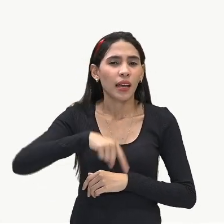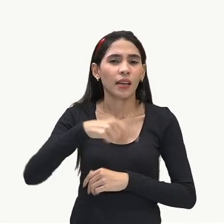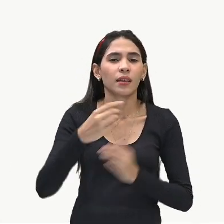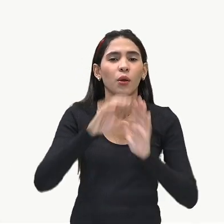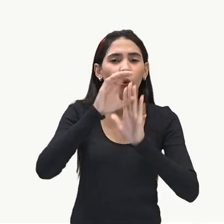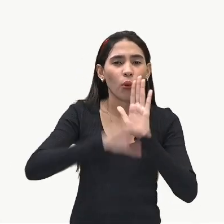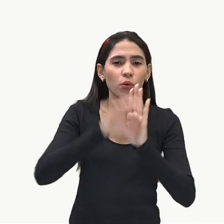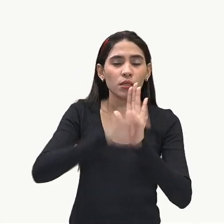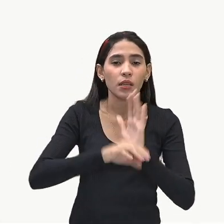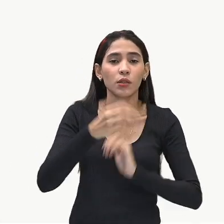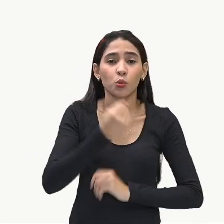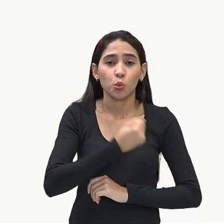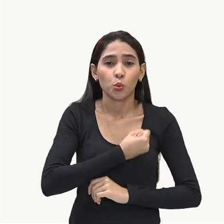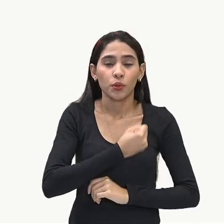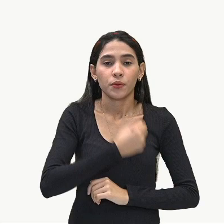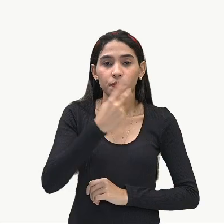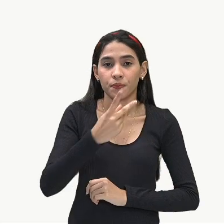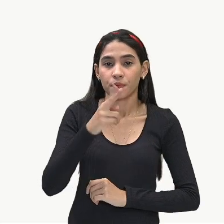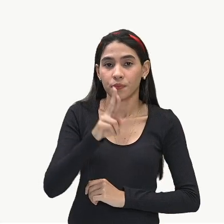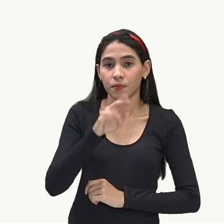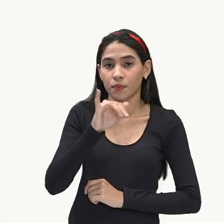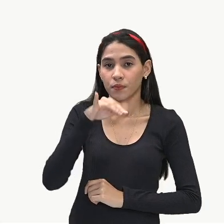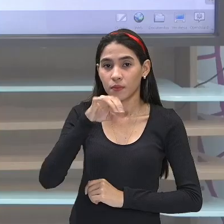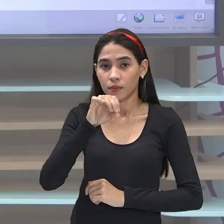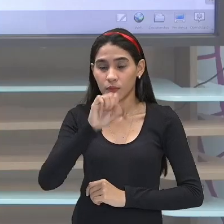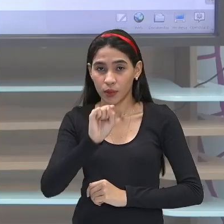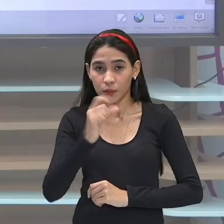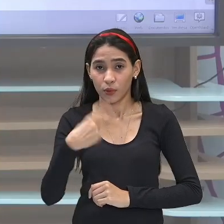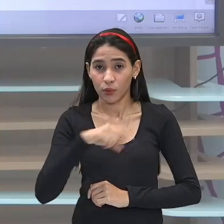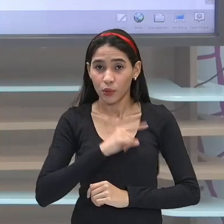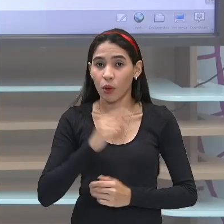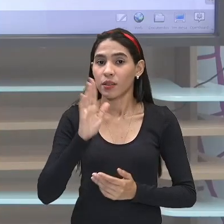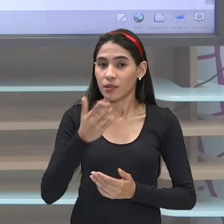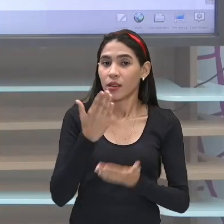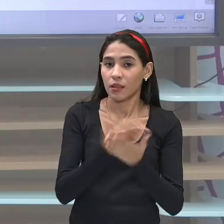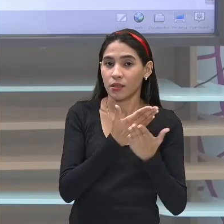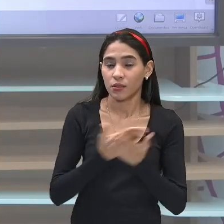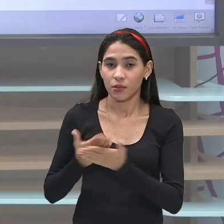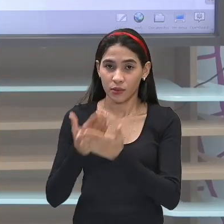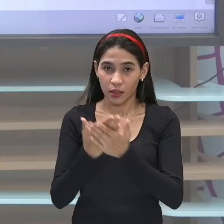conceito de números primos, tá? Nós